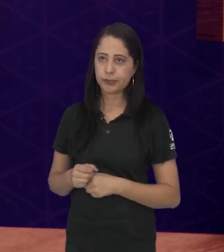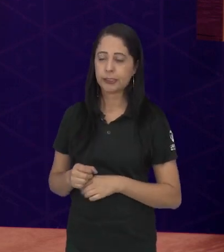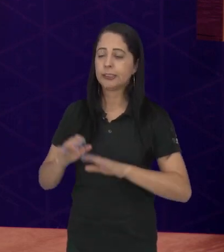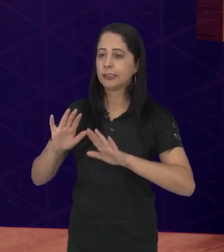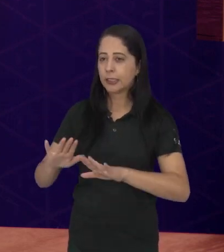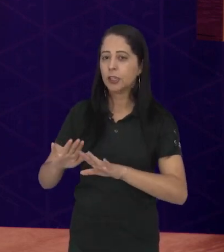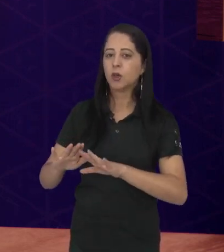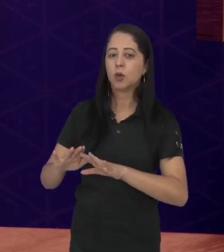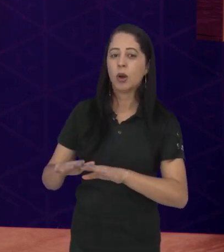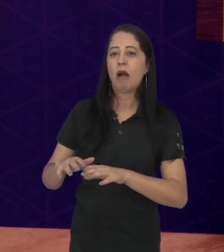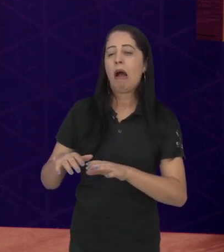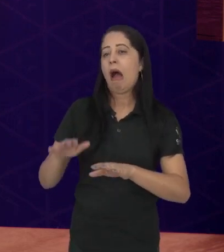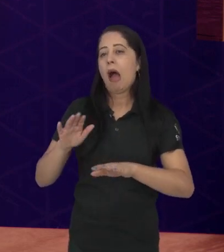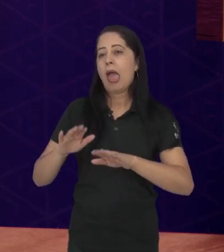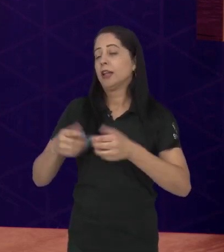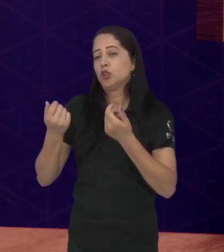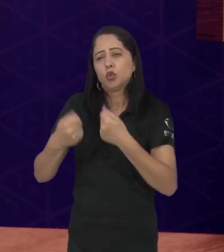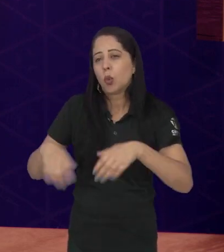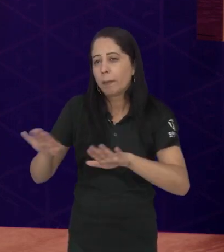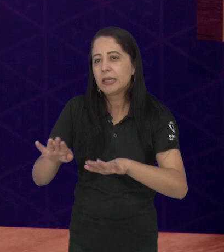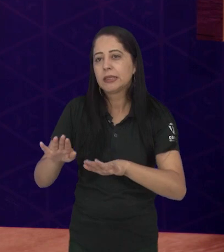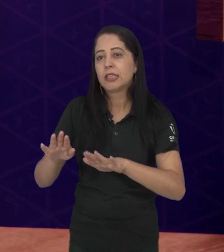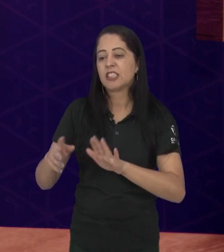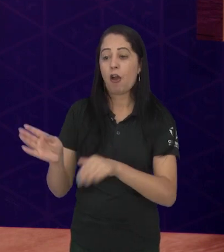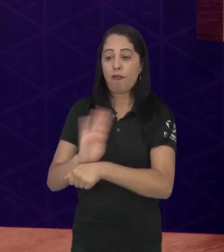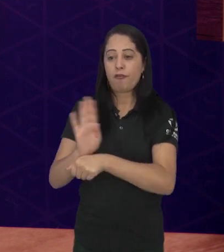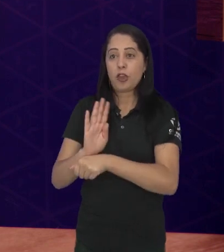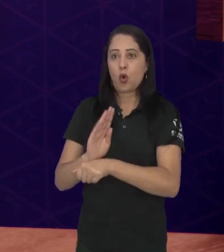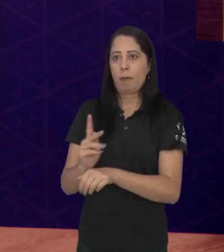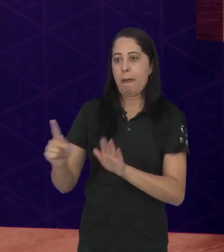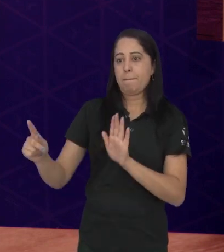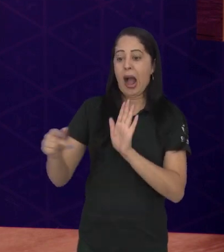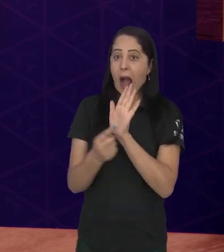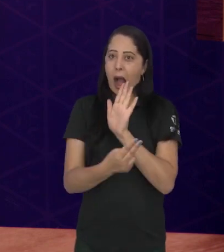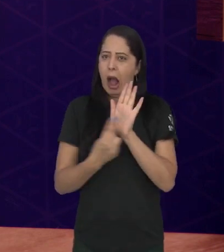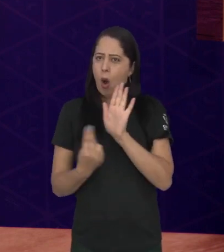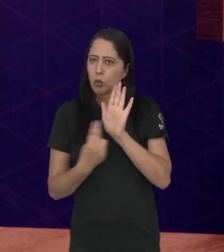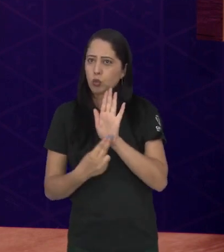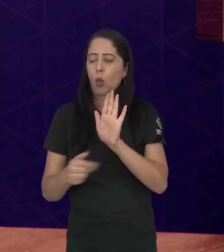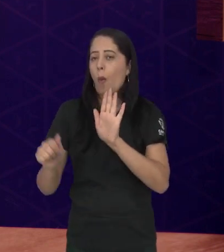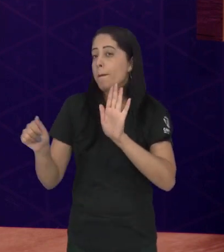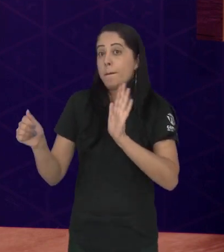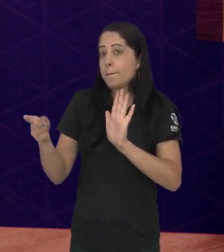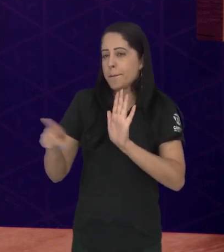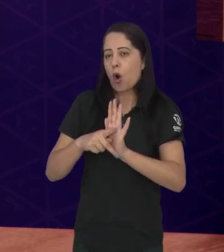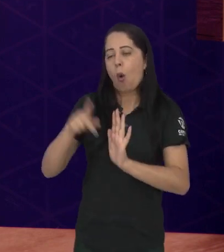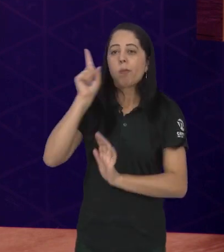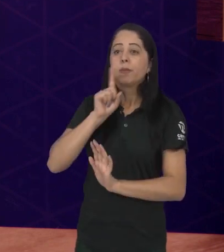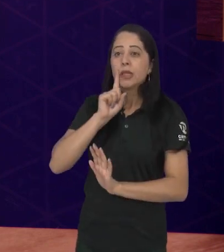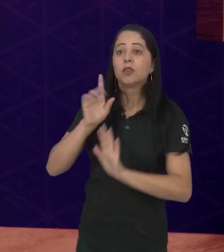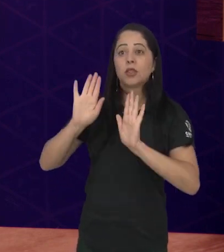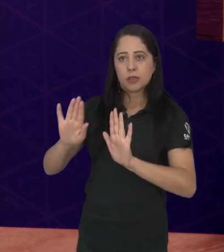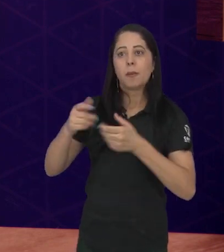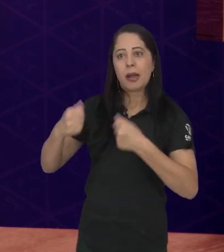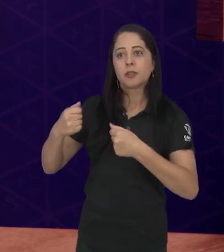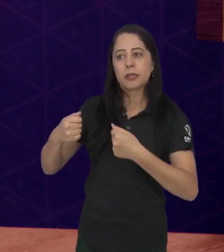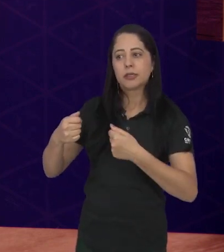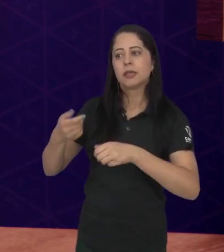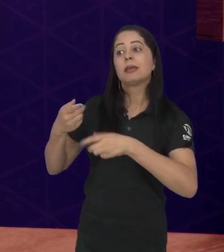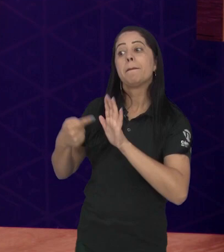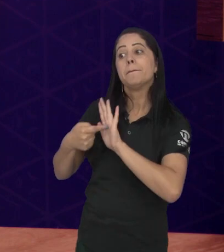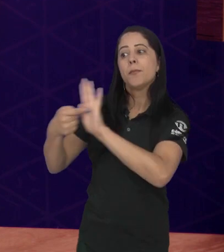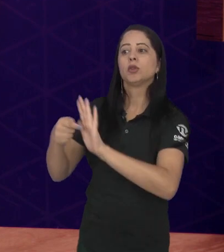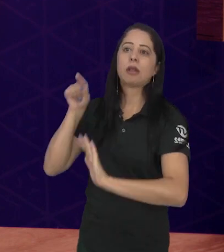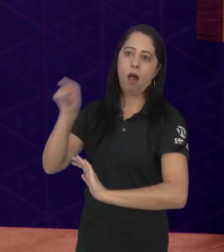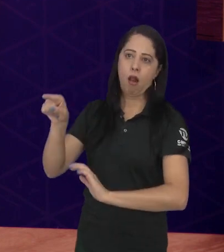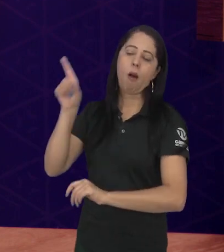cinematográfico norte-americano, né? Mesmo que não seja uma produção norte-americana, para conseguir concorrer ao Oscar. E aí,